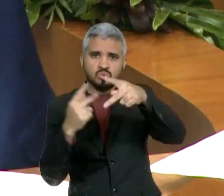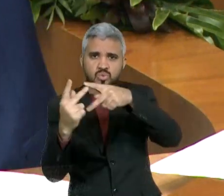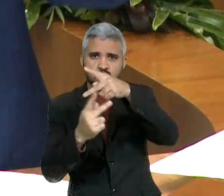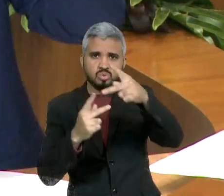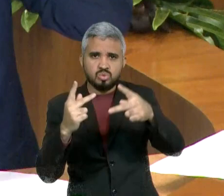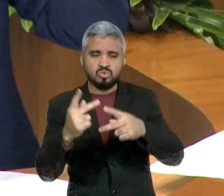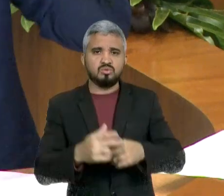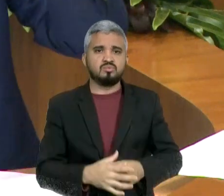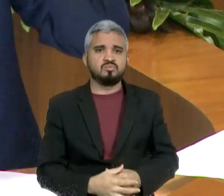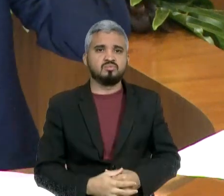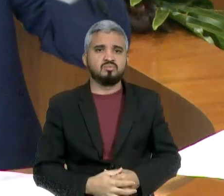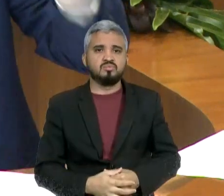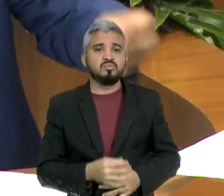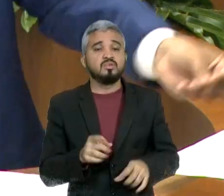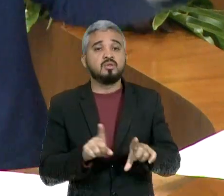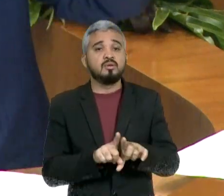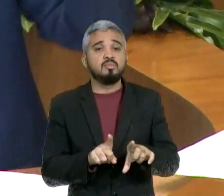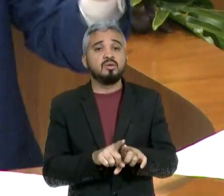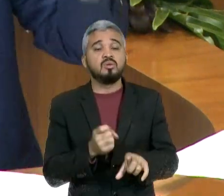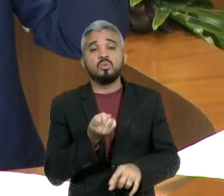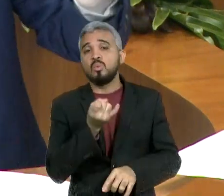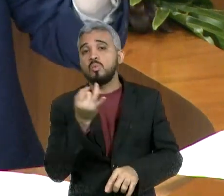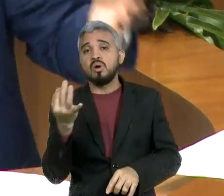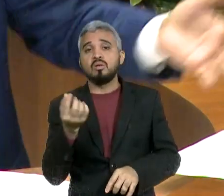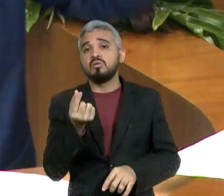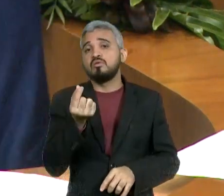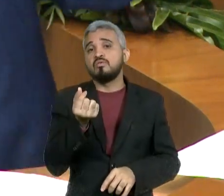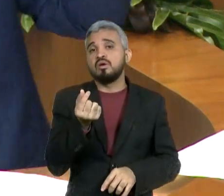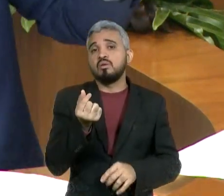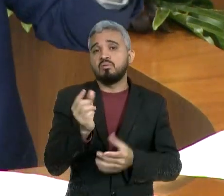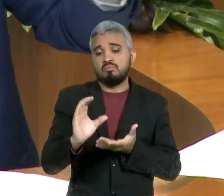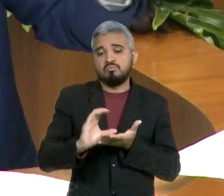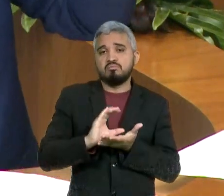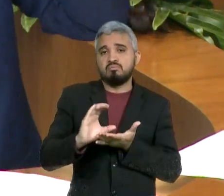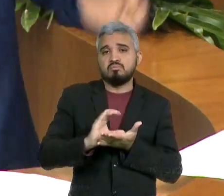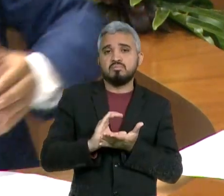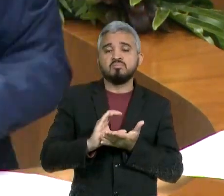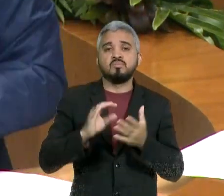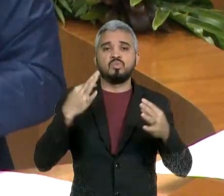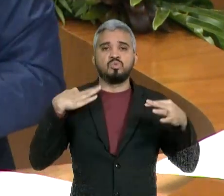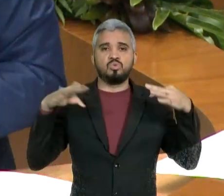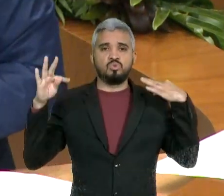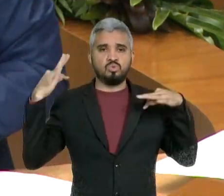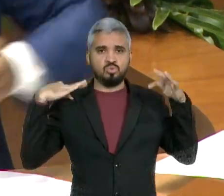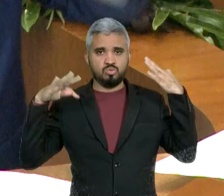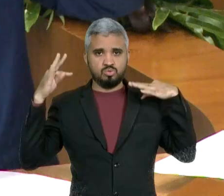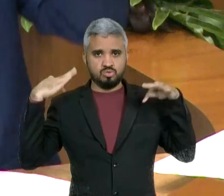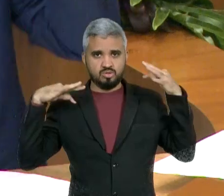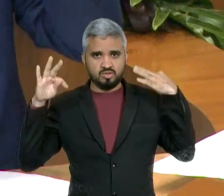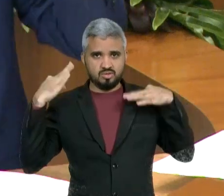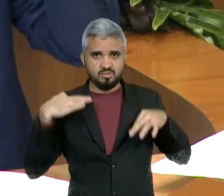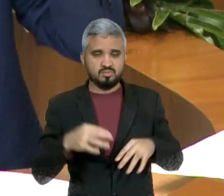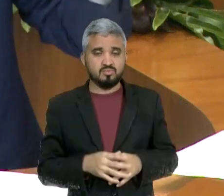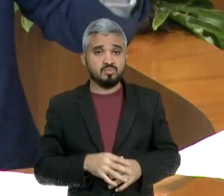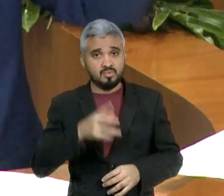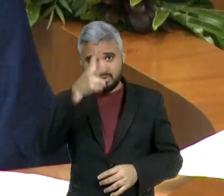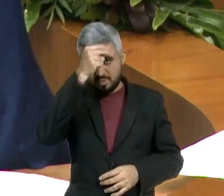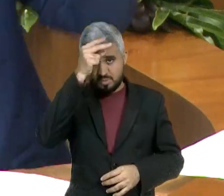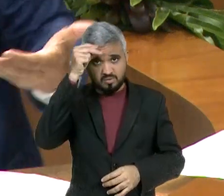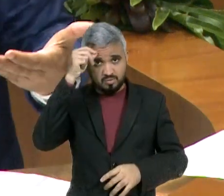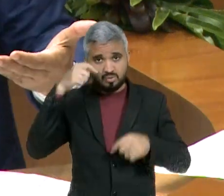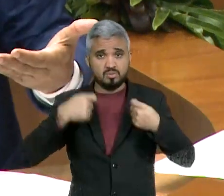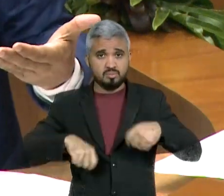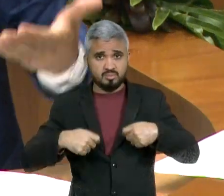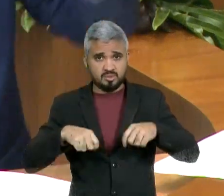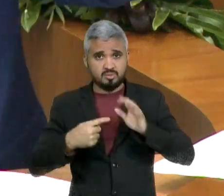turismo. A população de Barreirinhas precisa ter conhecimento e transparência por parte da Prefeitura dos recursos recebidos